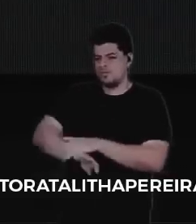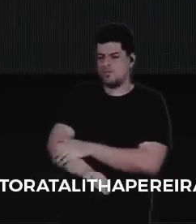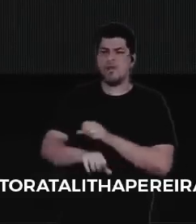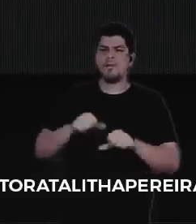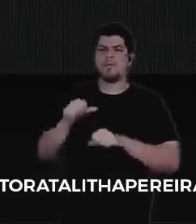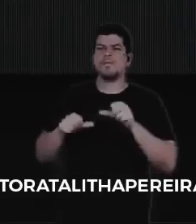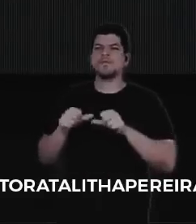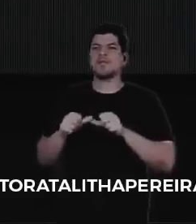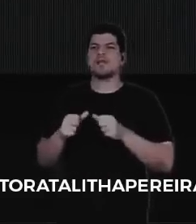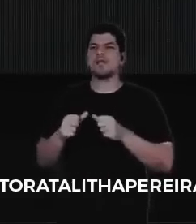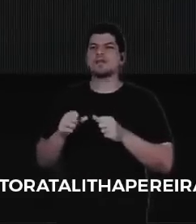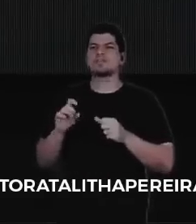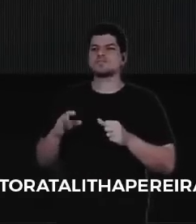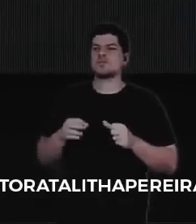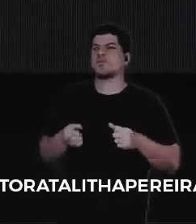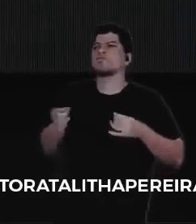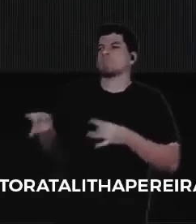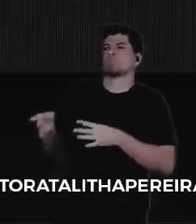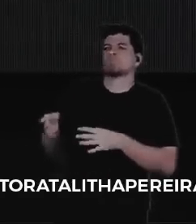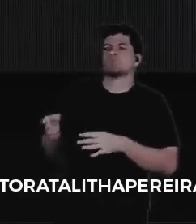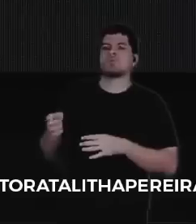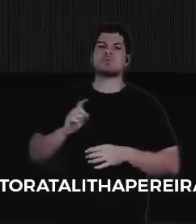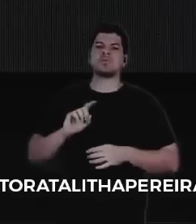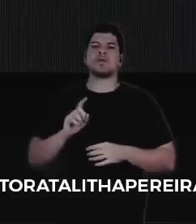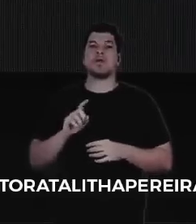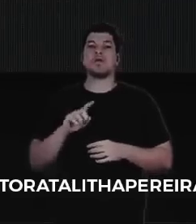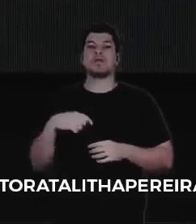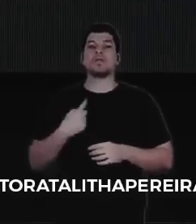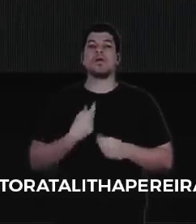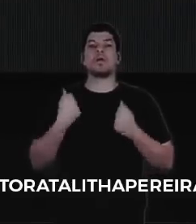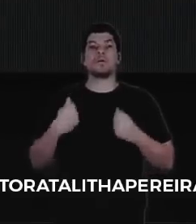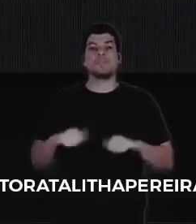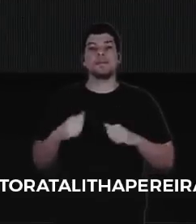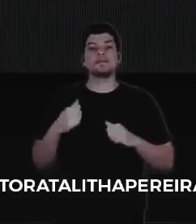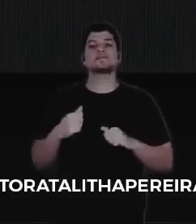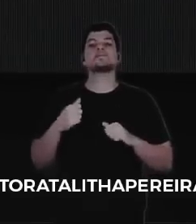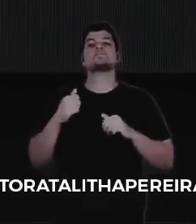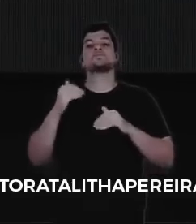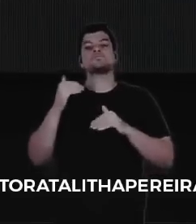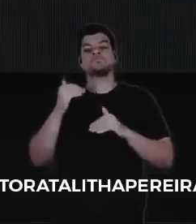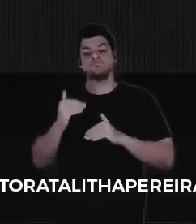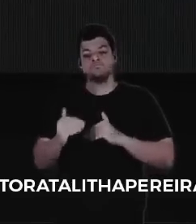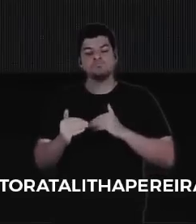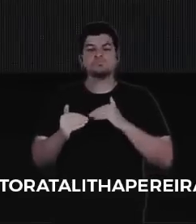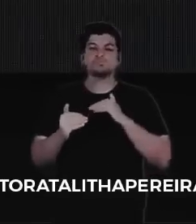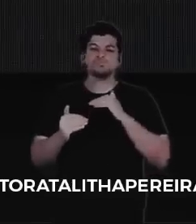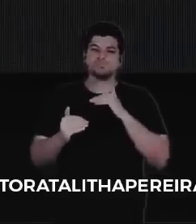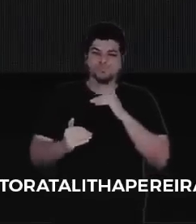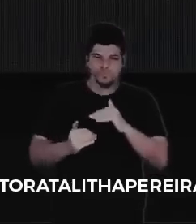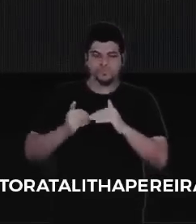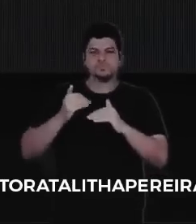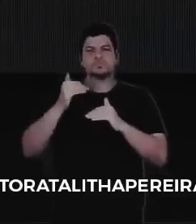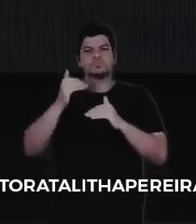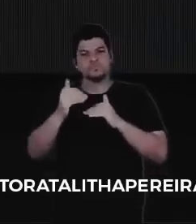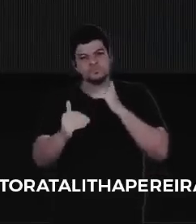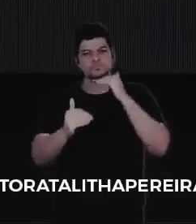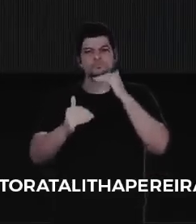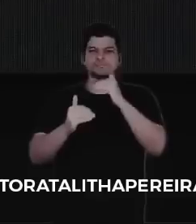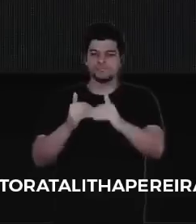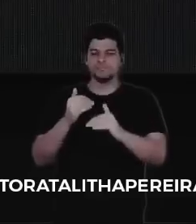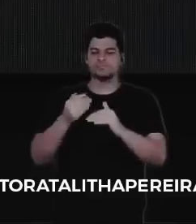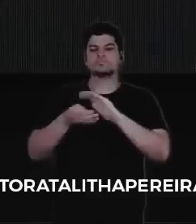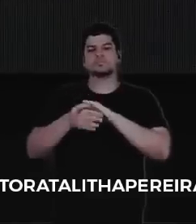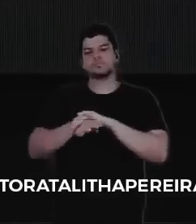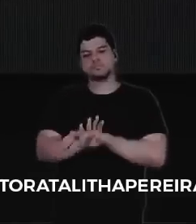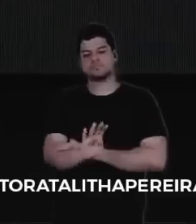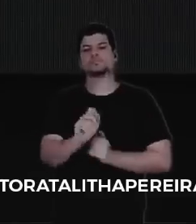É preciso fazê-lo descer a escada, degrau por degrau. O